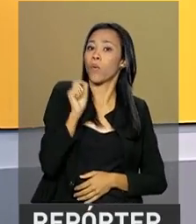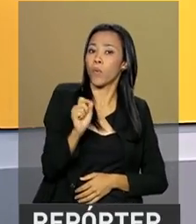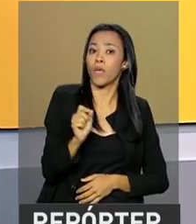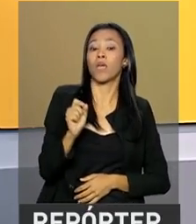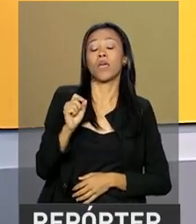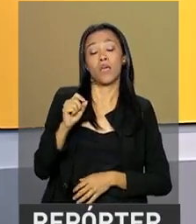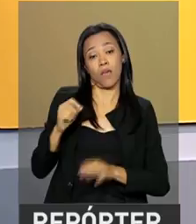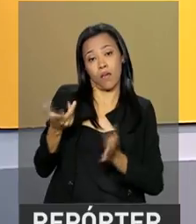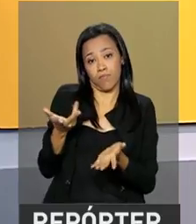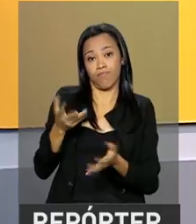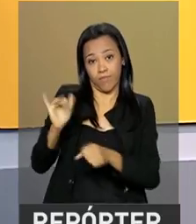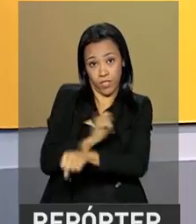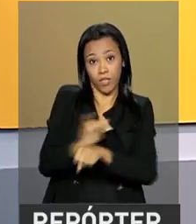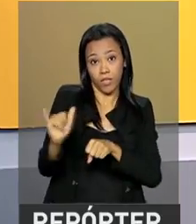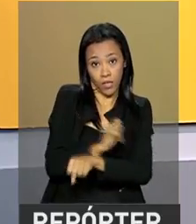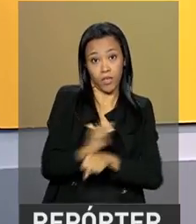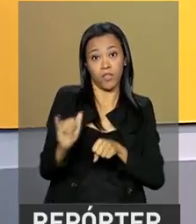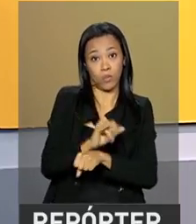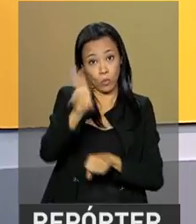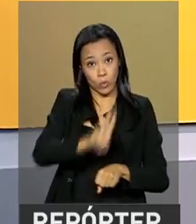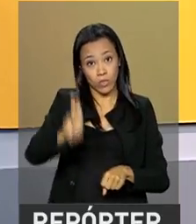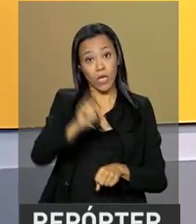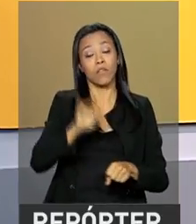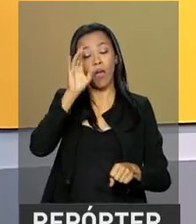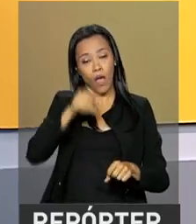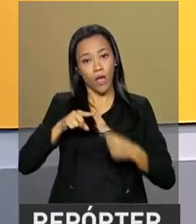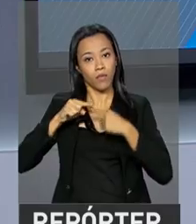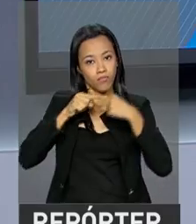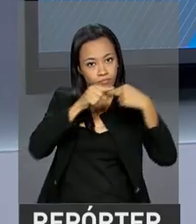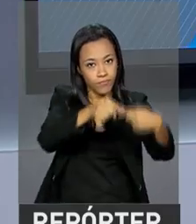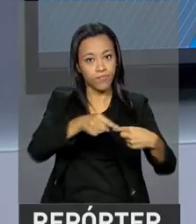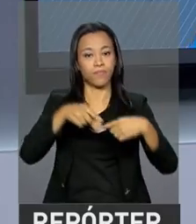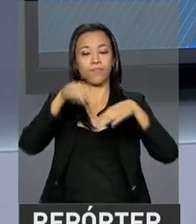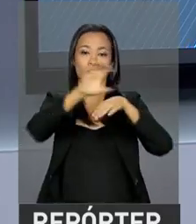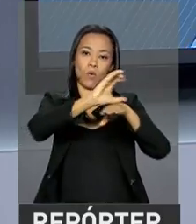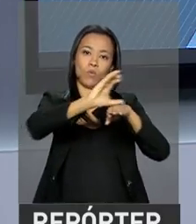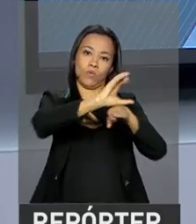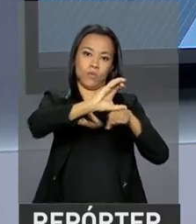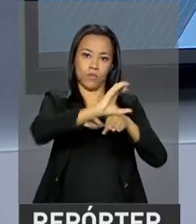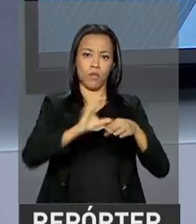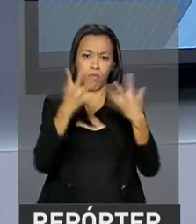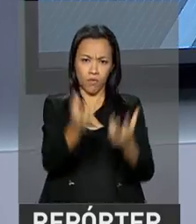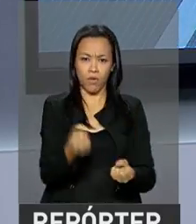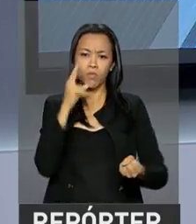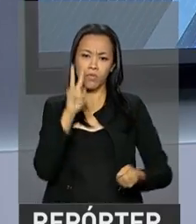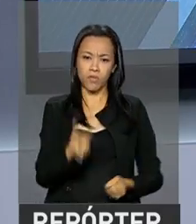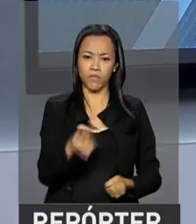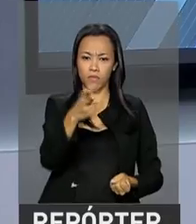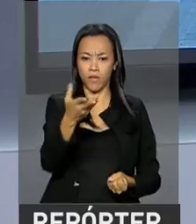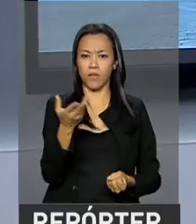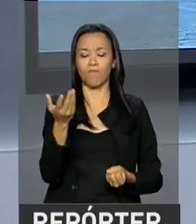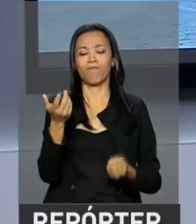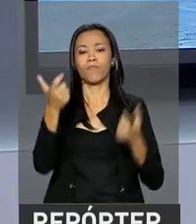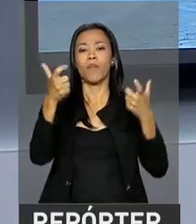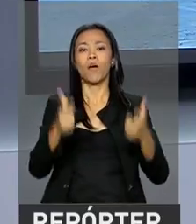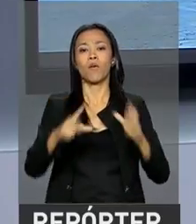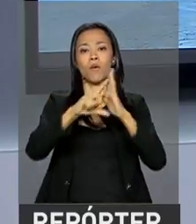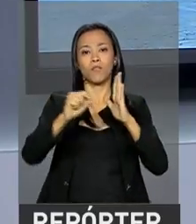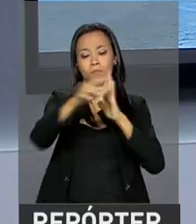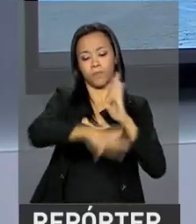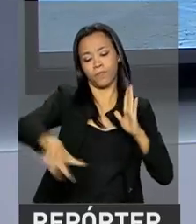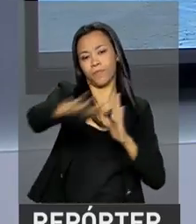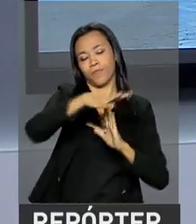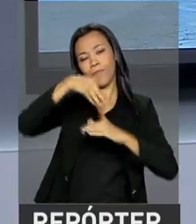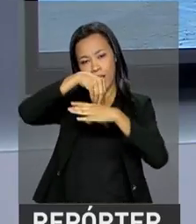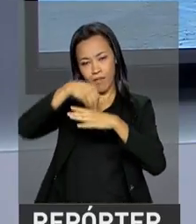adotadas foram baseadas na constituição vamos agora ao vivo ao palácio planalto que tenha informações para a gente a